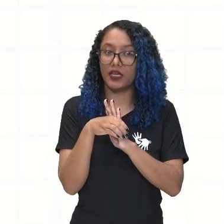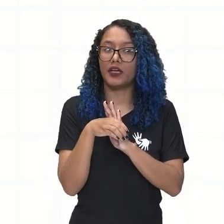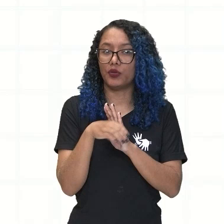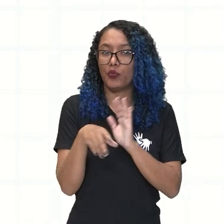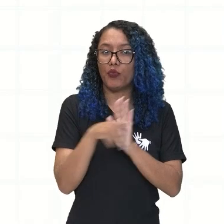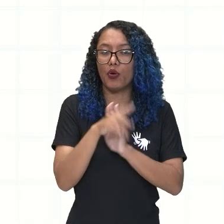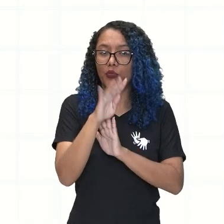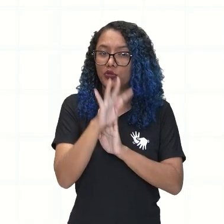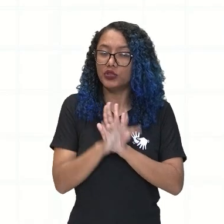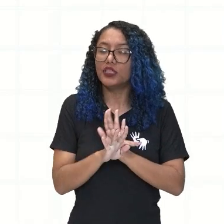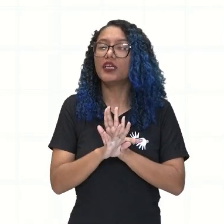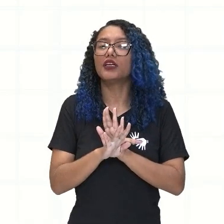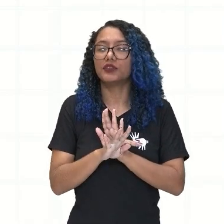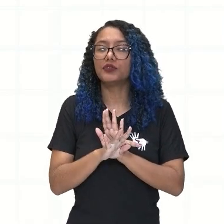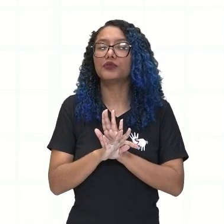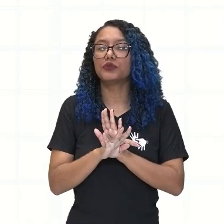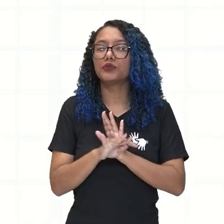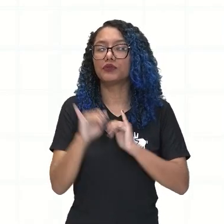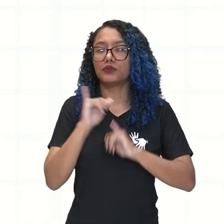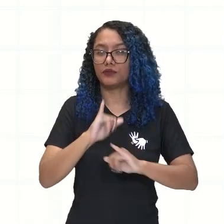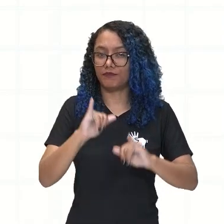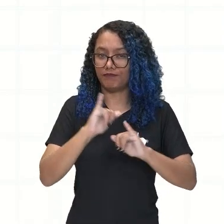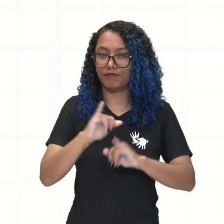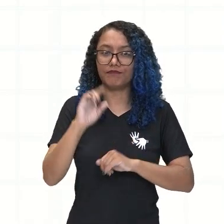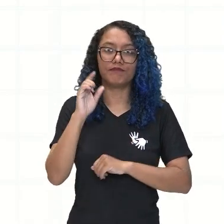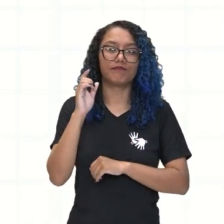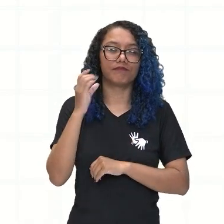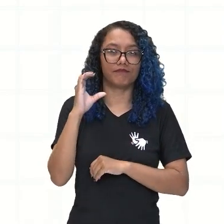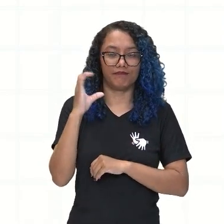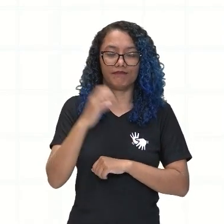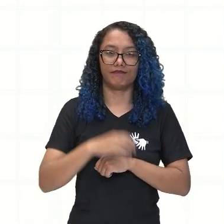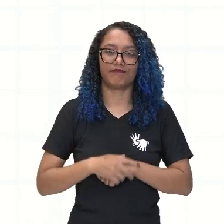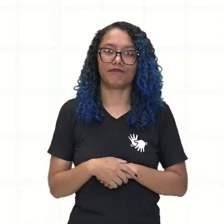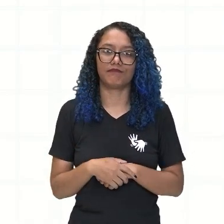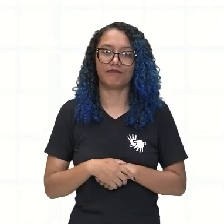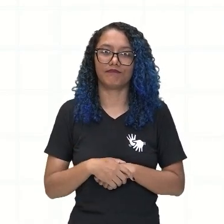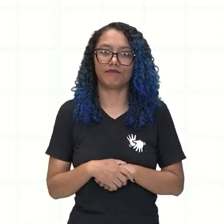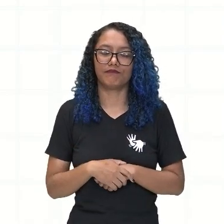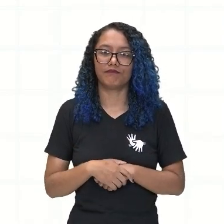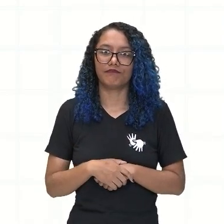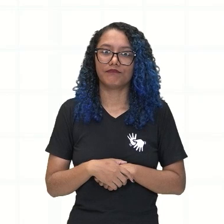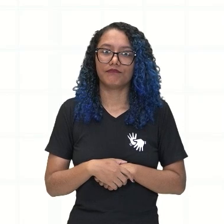de divulgação científica. Muito bem. Temos mais informações para você.